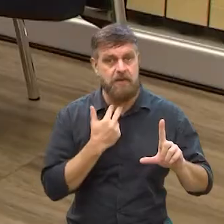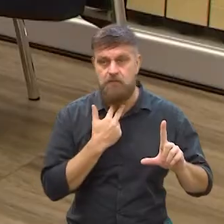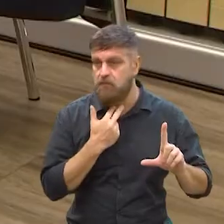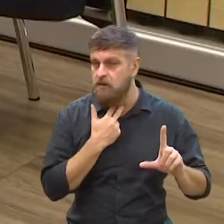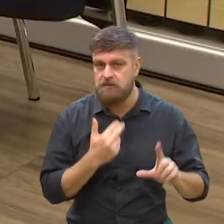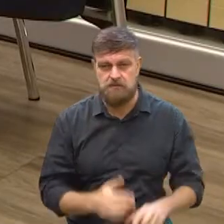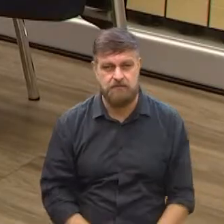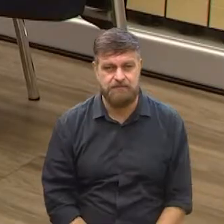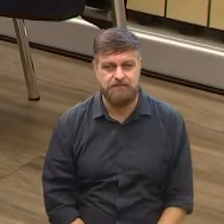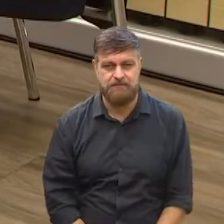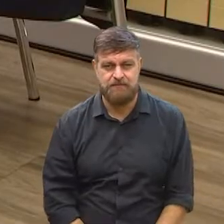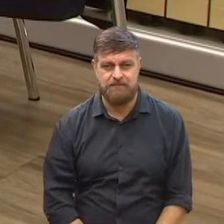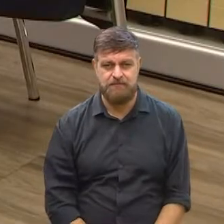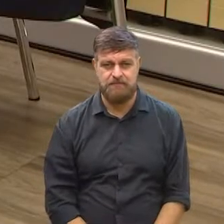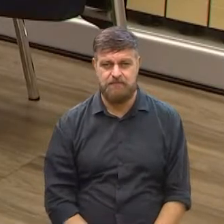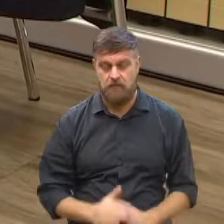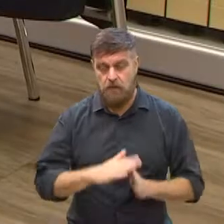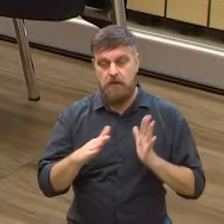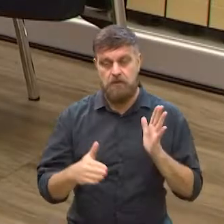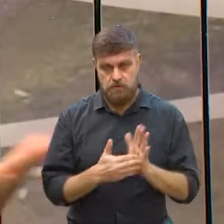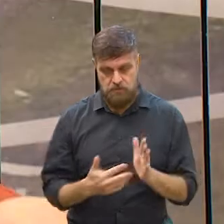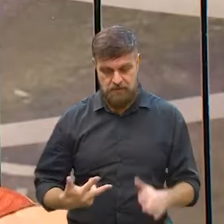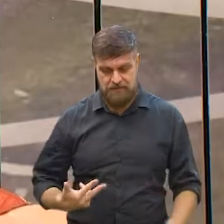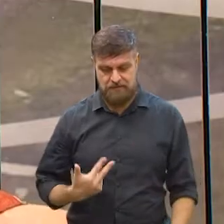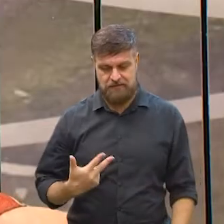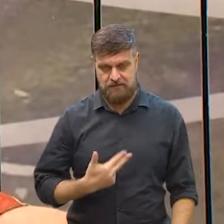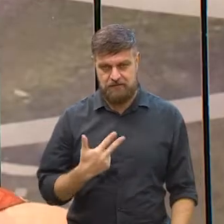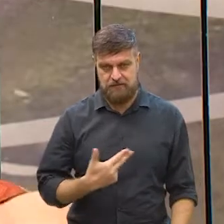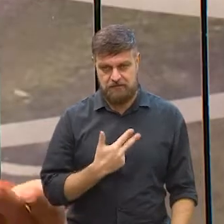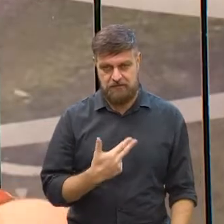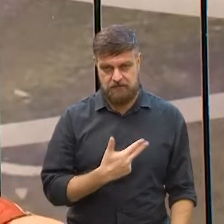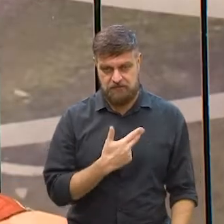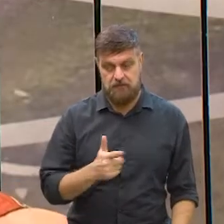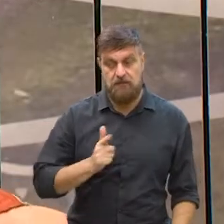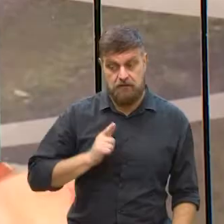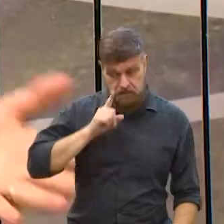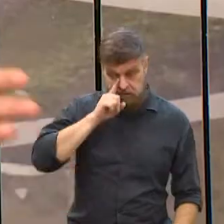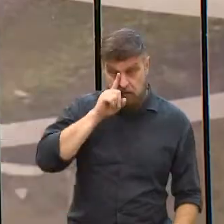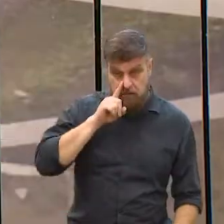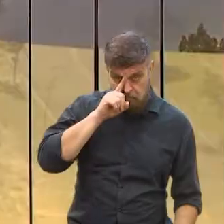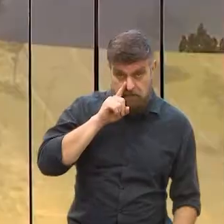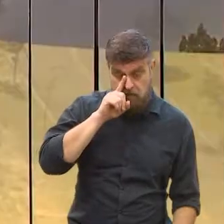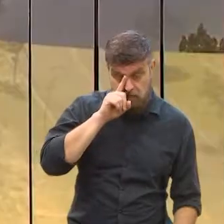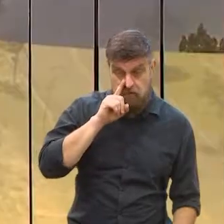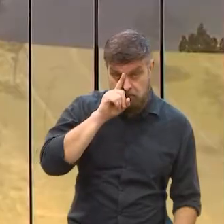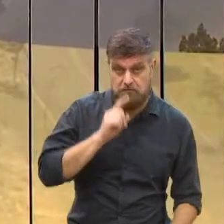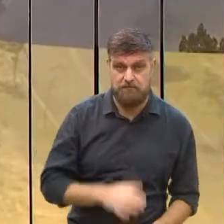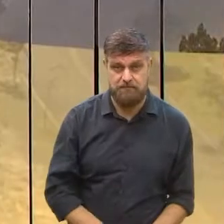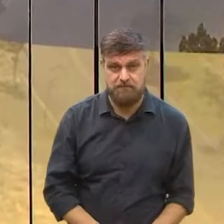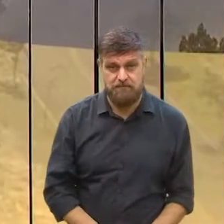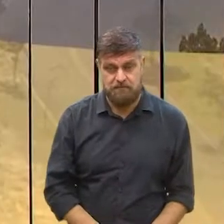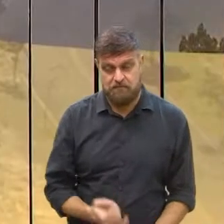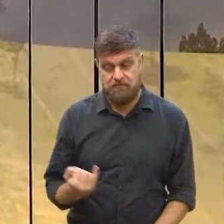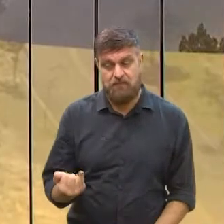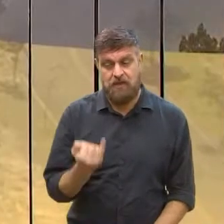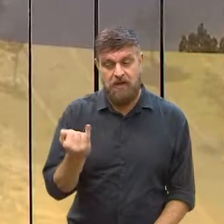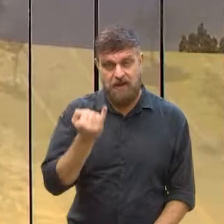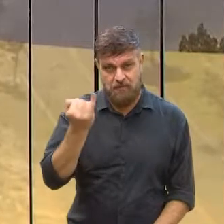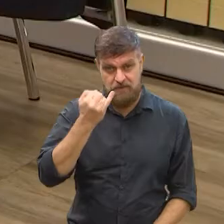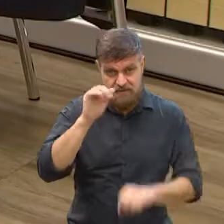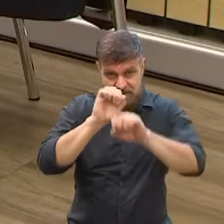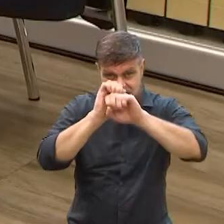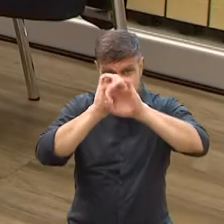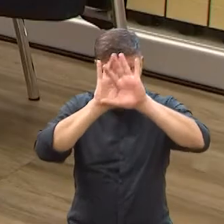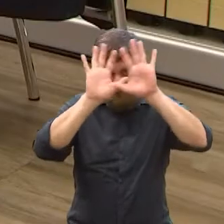né? Agora, toda cirurgia existem riscos. E é importante que a gente deixe claro